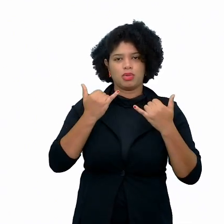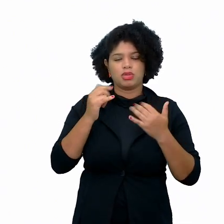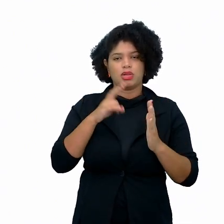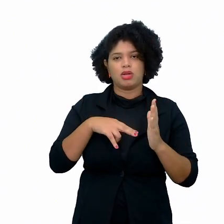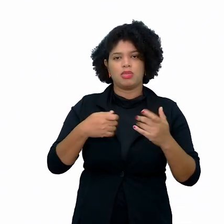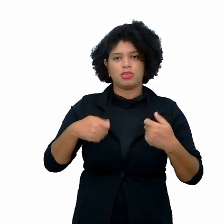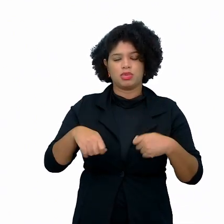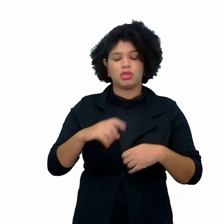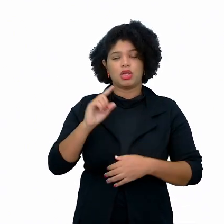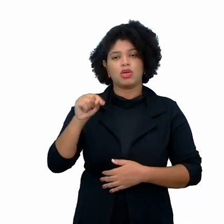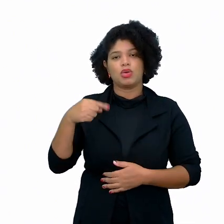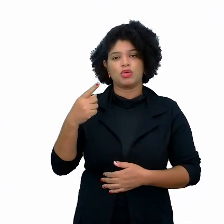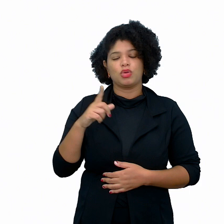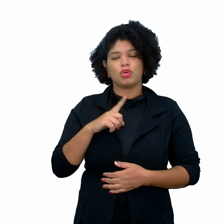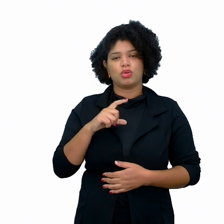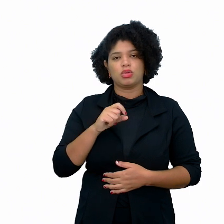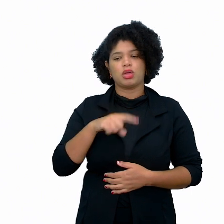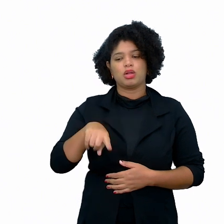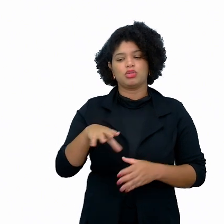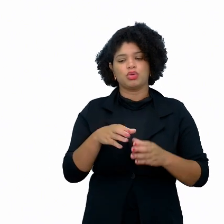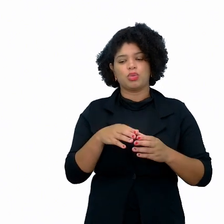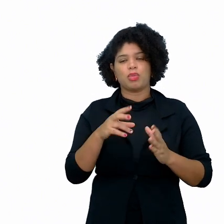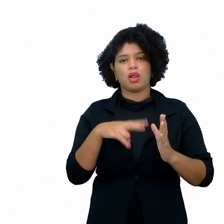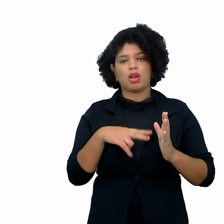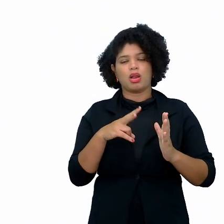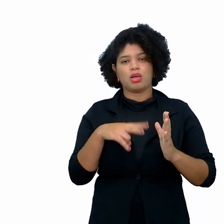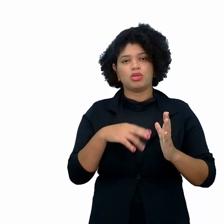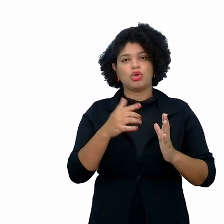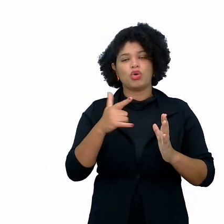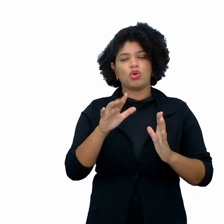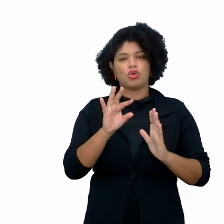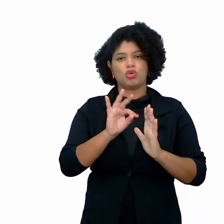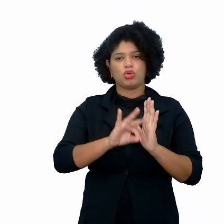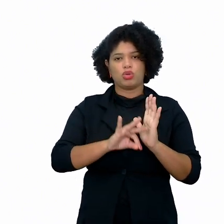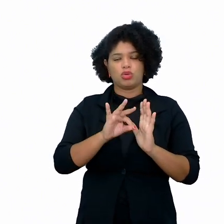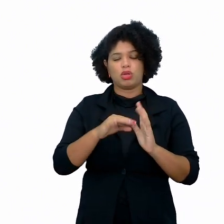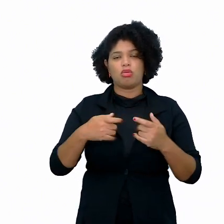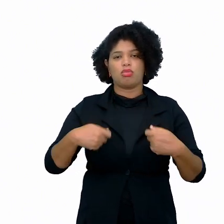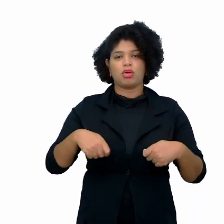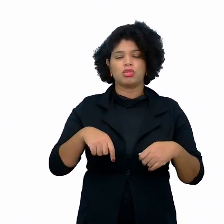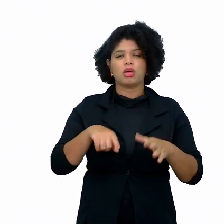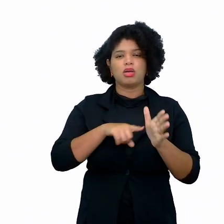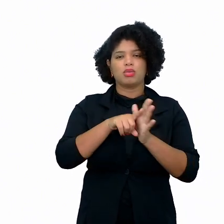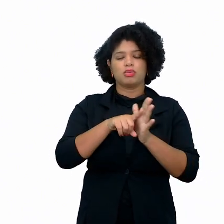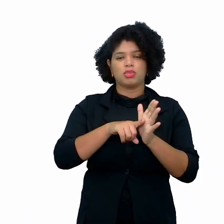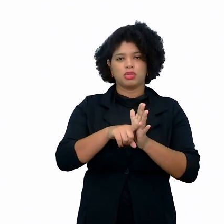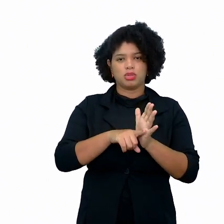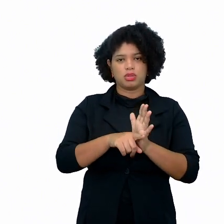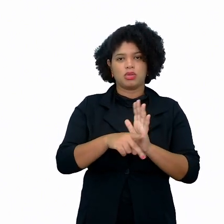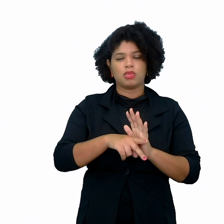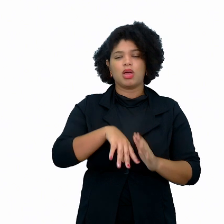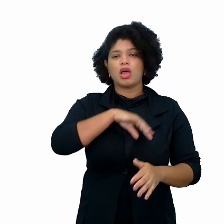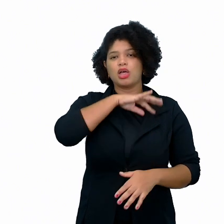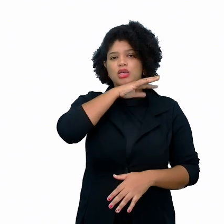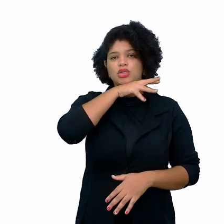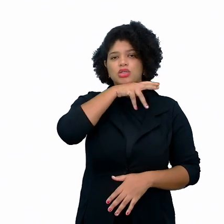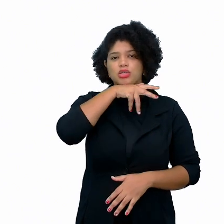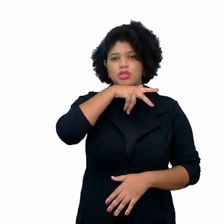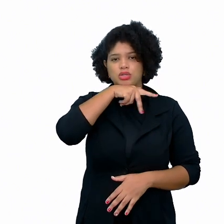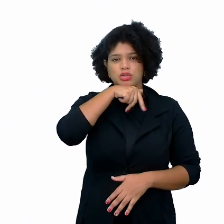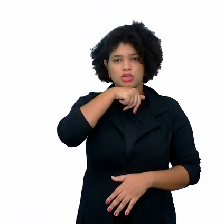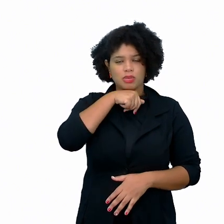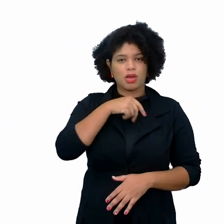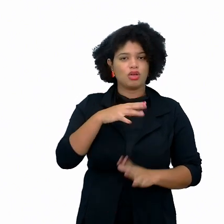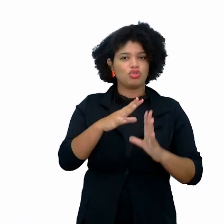Em seguida, eles precisarão ler outros textos para pesquisar um animal em extinção